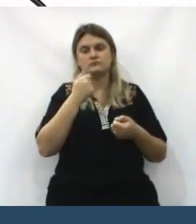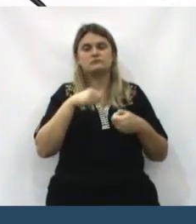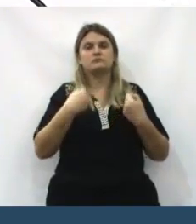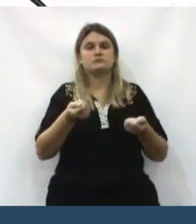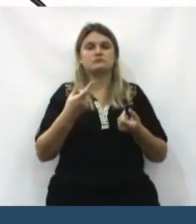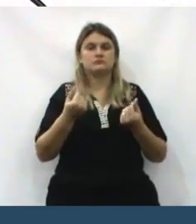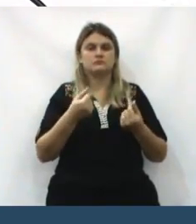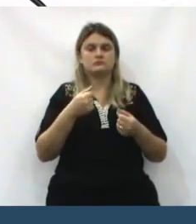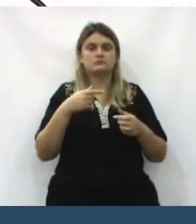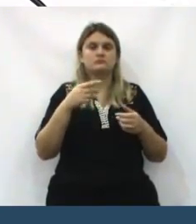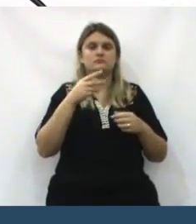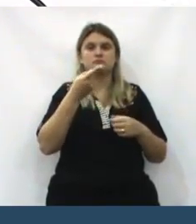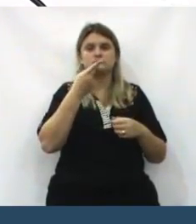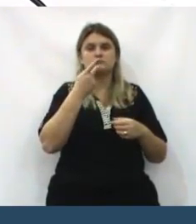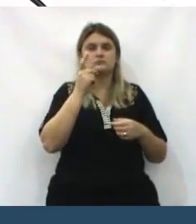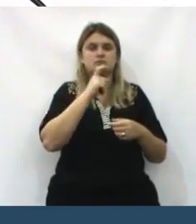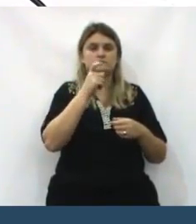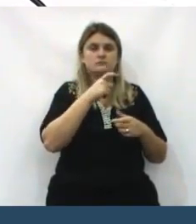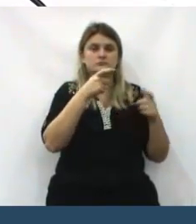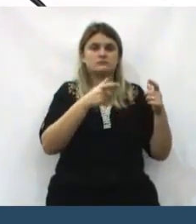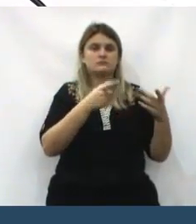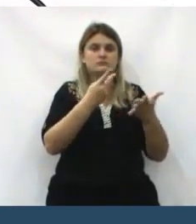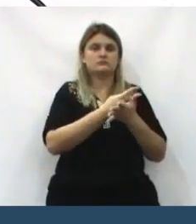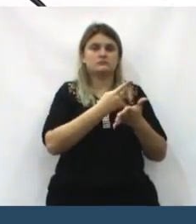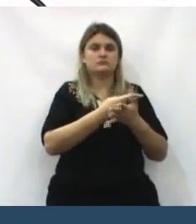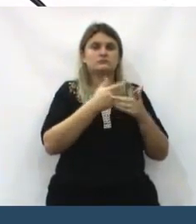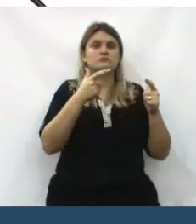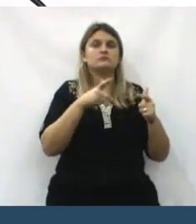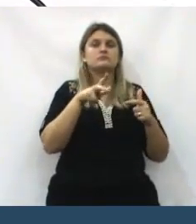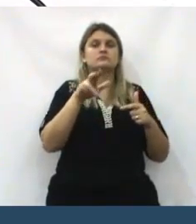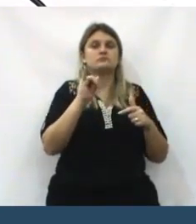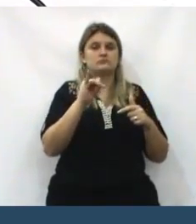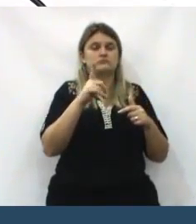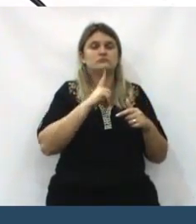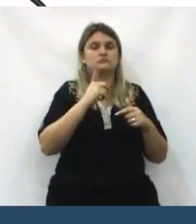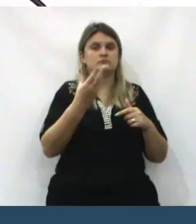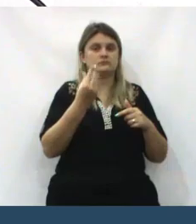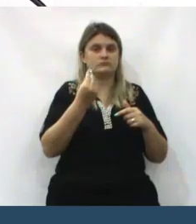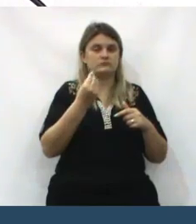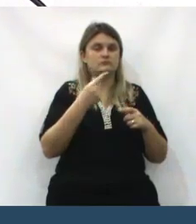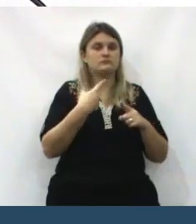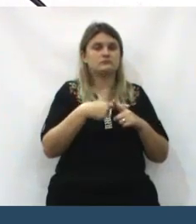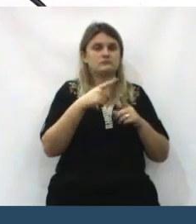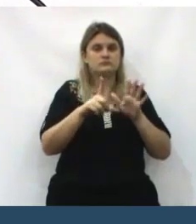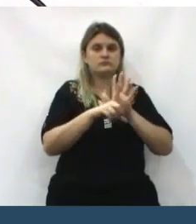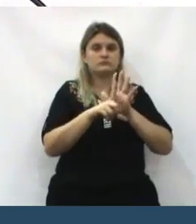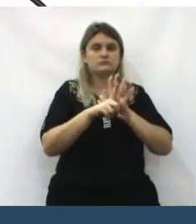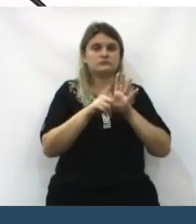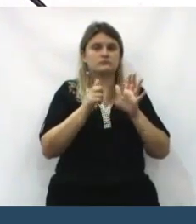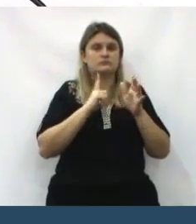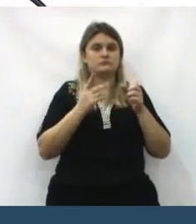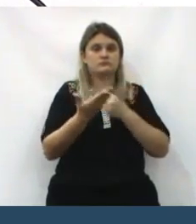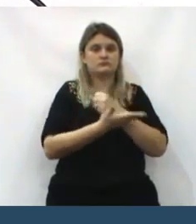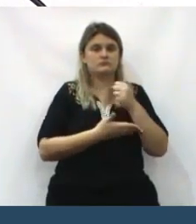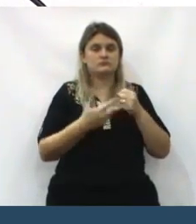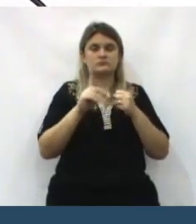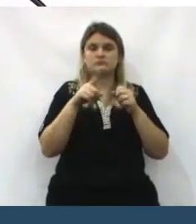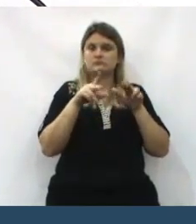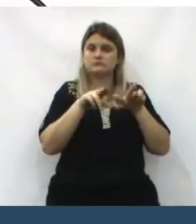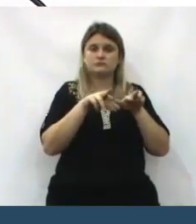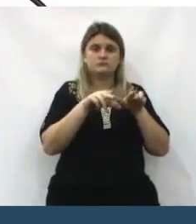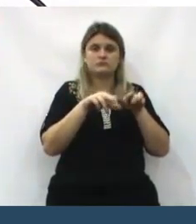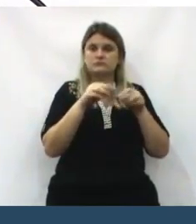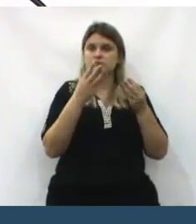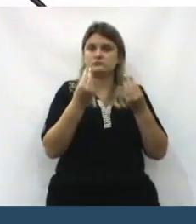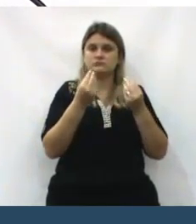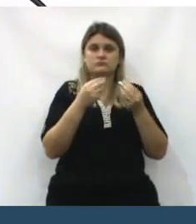aplicação ou aplicação incorreta da concessão do benefício previdenciário. Então, a lei está embasada, por isso que é idêntica à